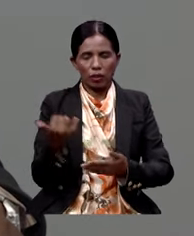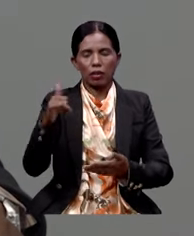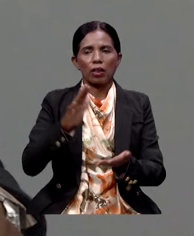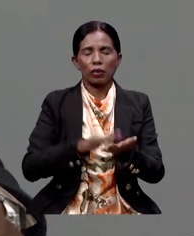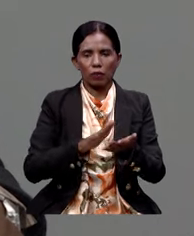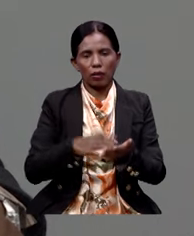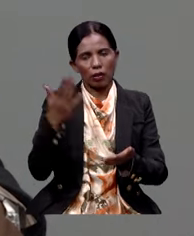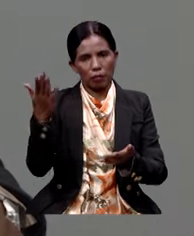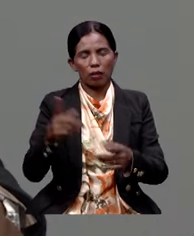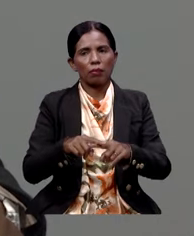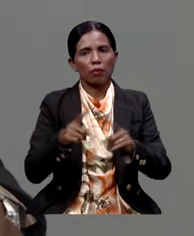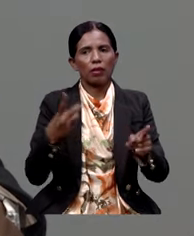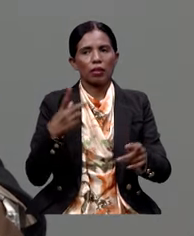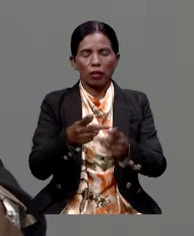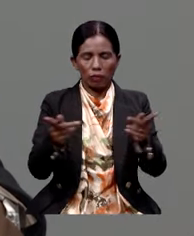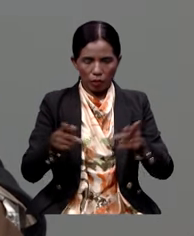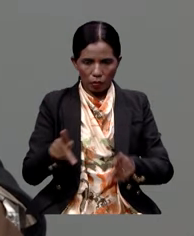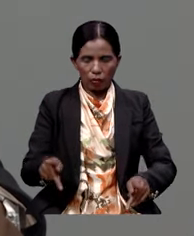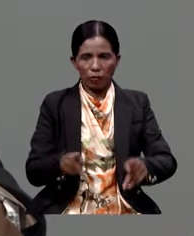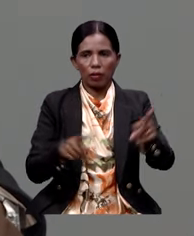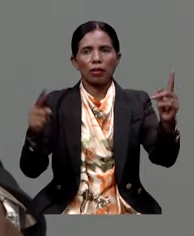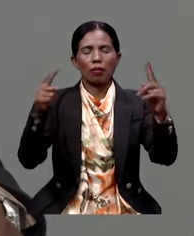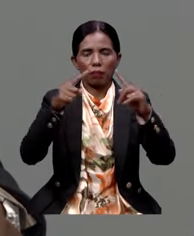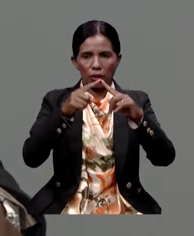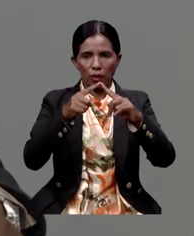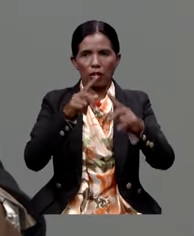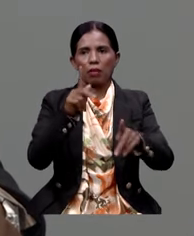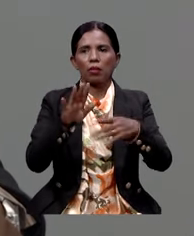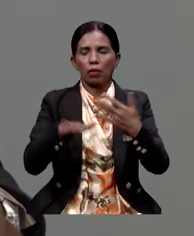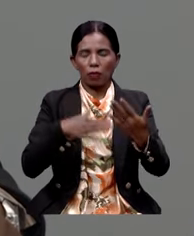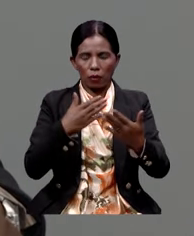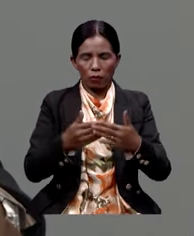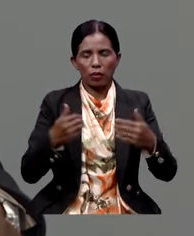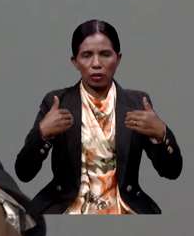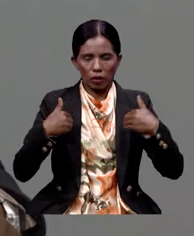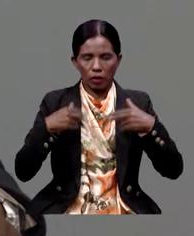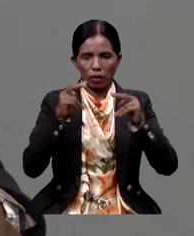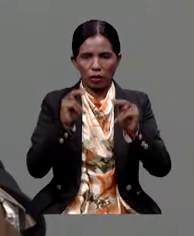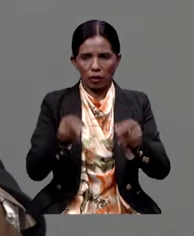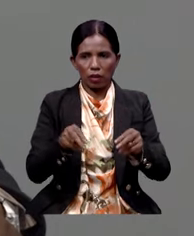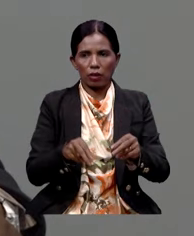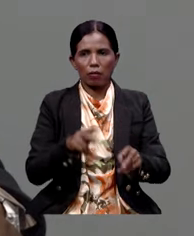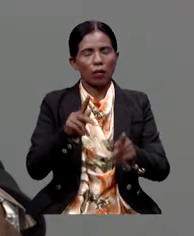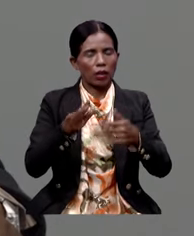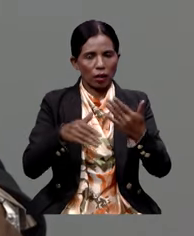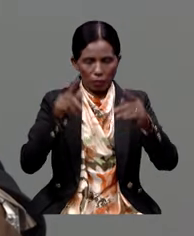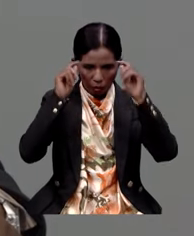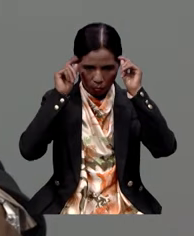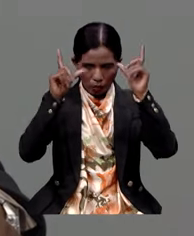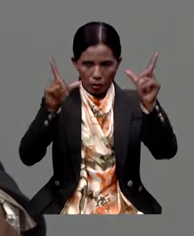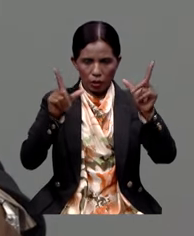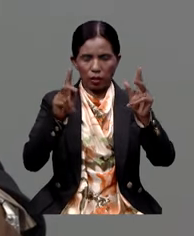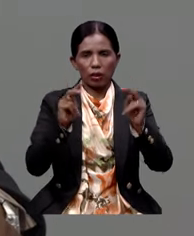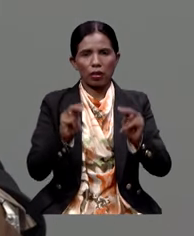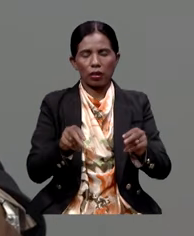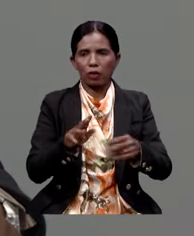bem, espaço público nem mais, ba é muito nia interesse, ba povo Timor Leste nia interesse